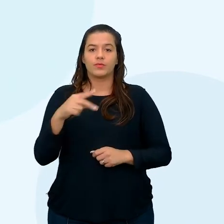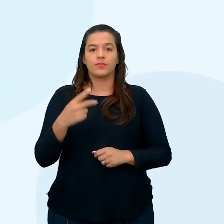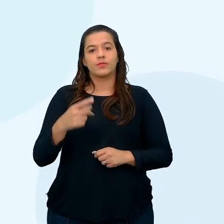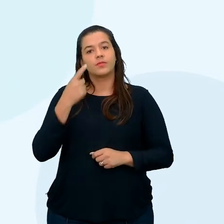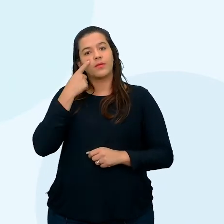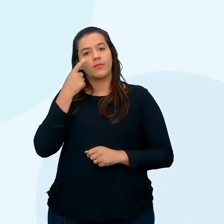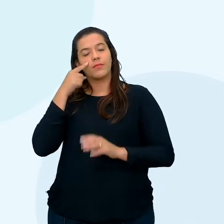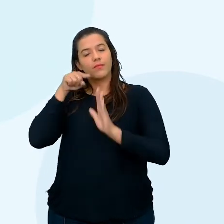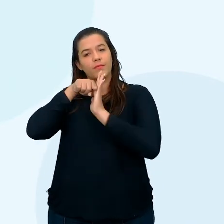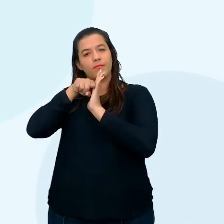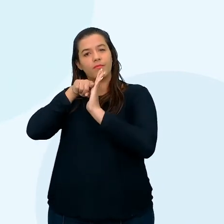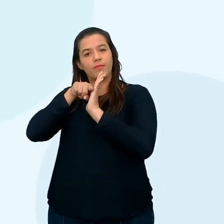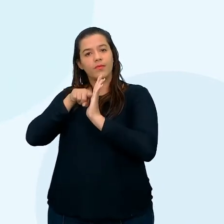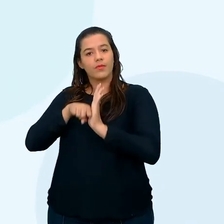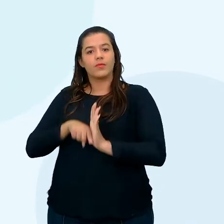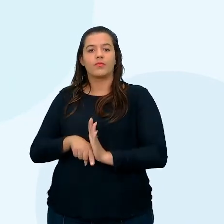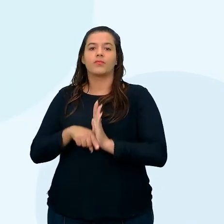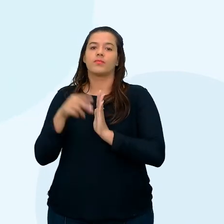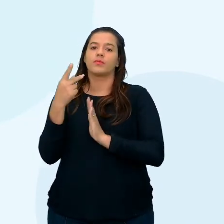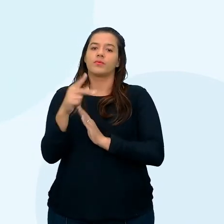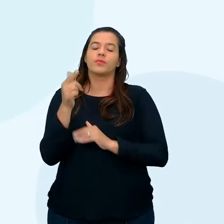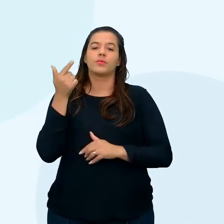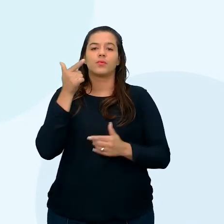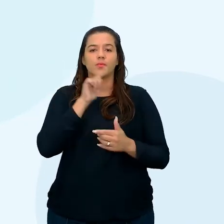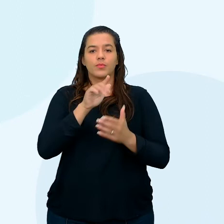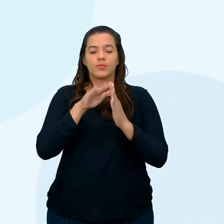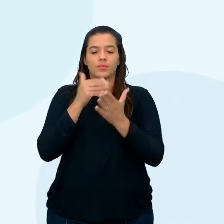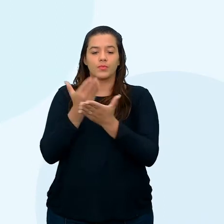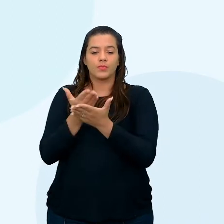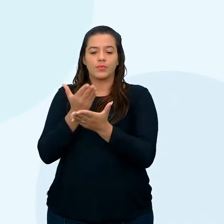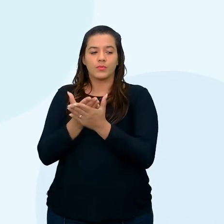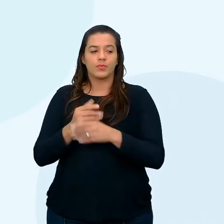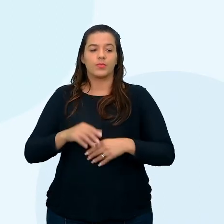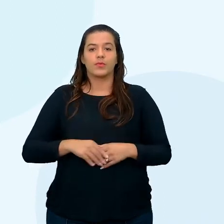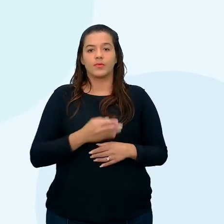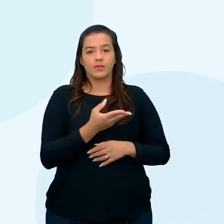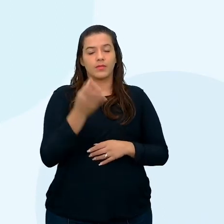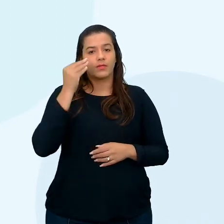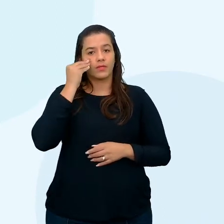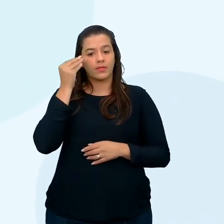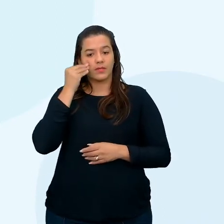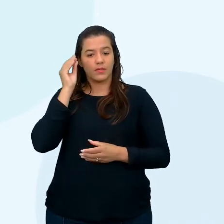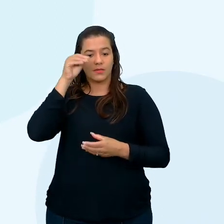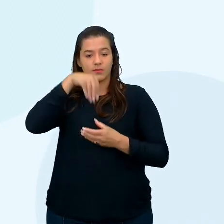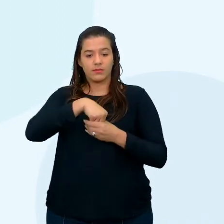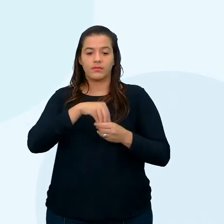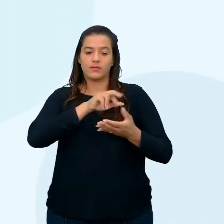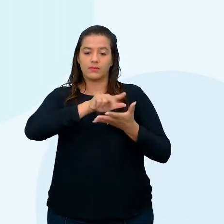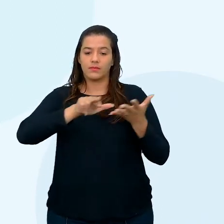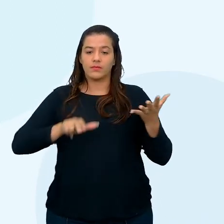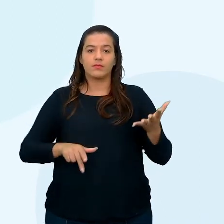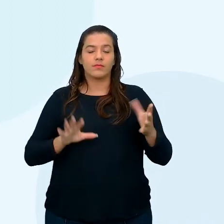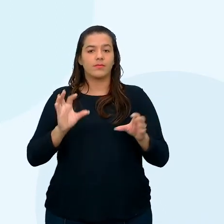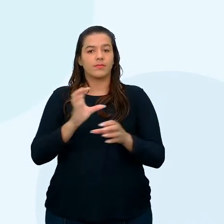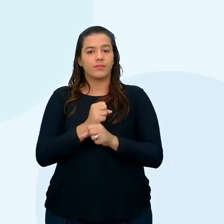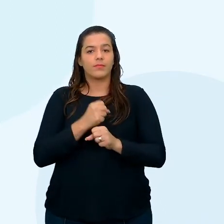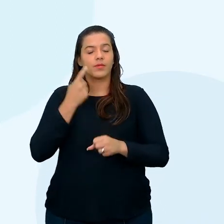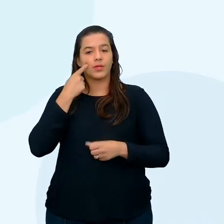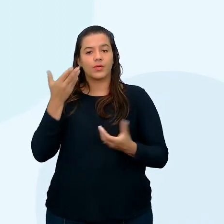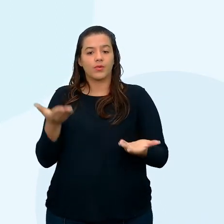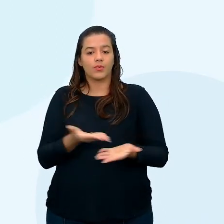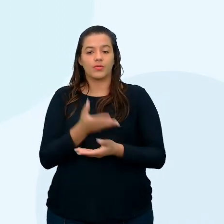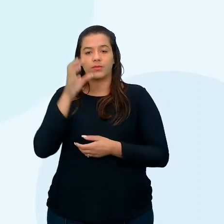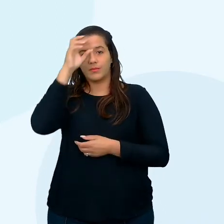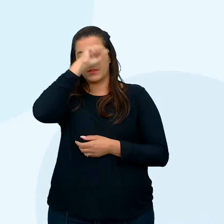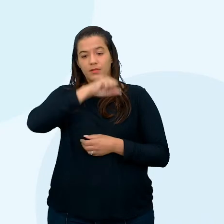sua escola? Você consegue, observando ele, tentar classificá-lo dentro de alguma dessas composições que nós